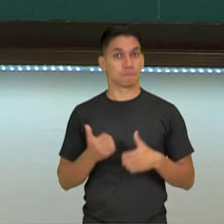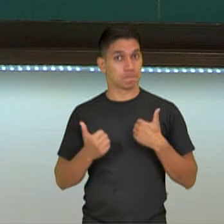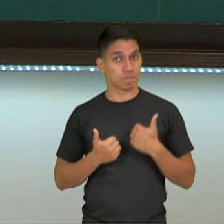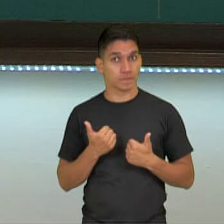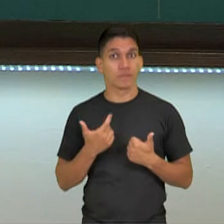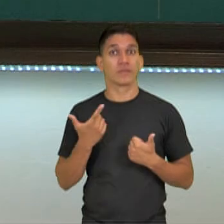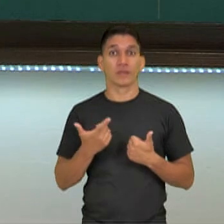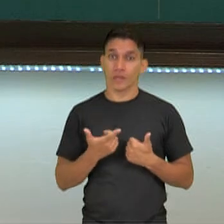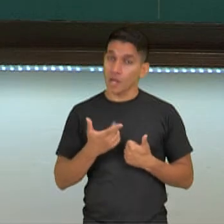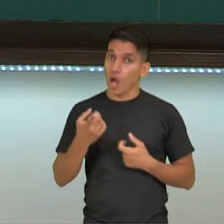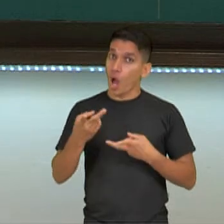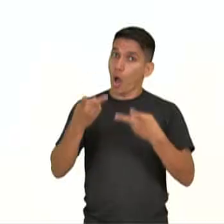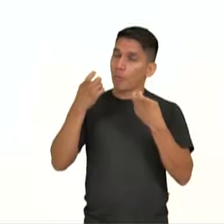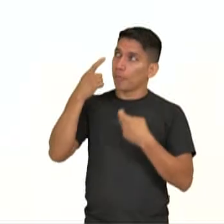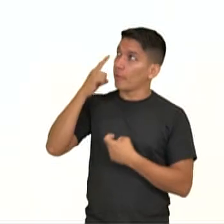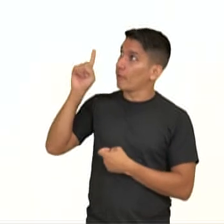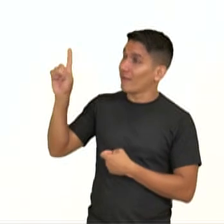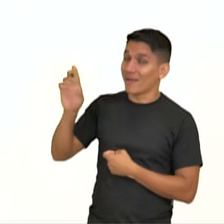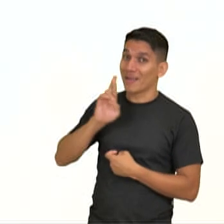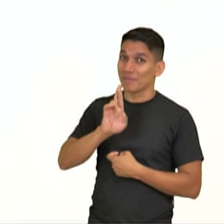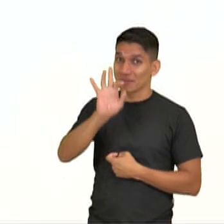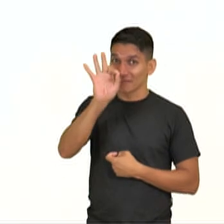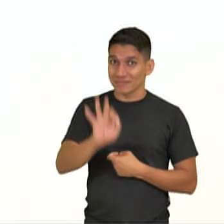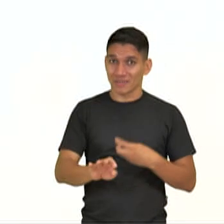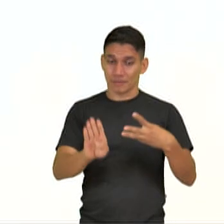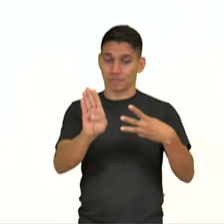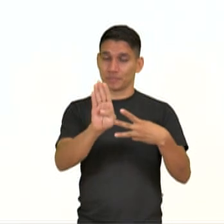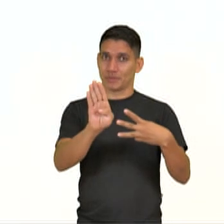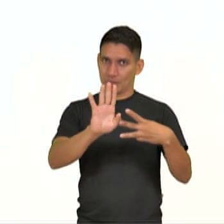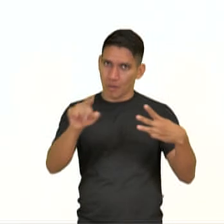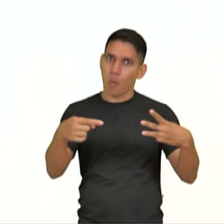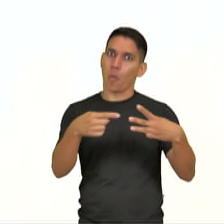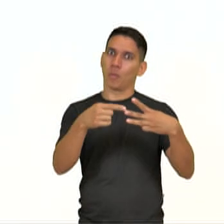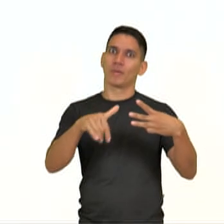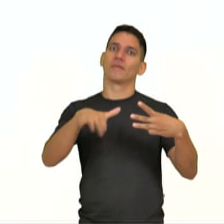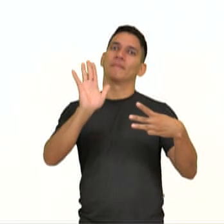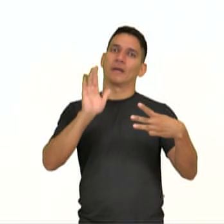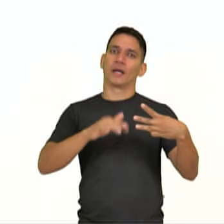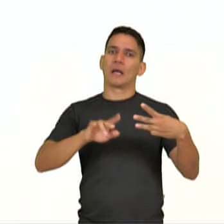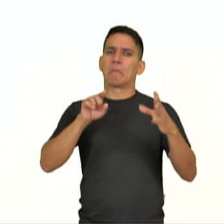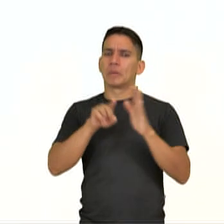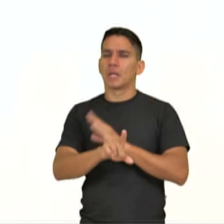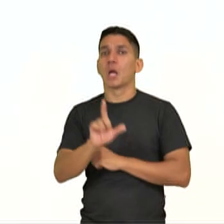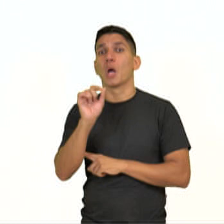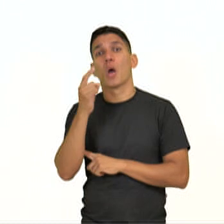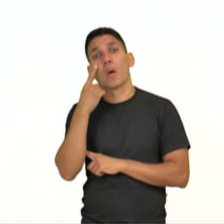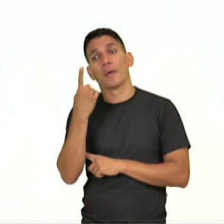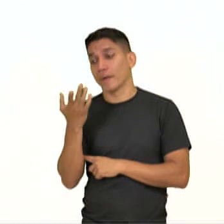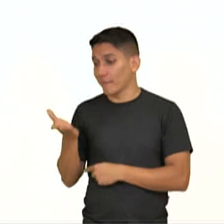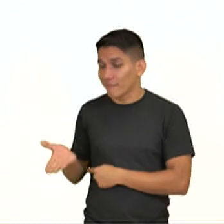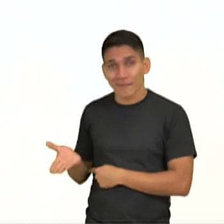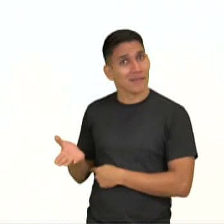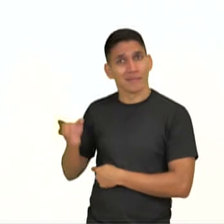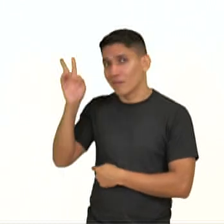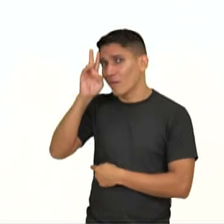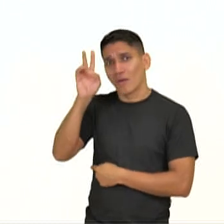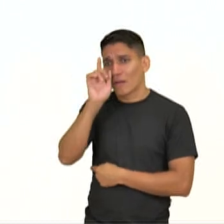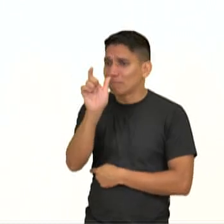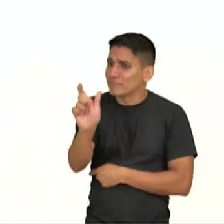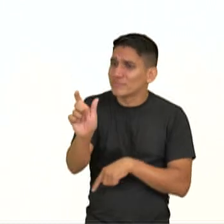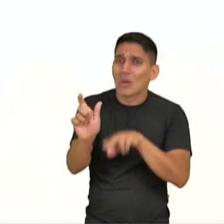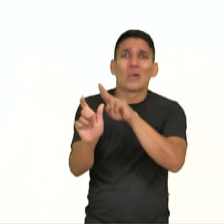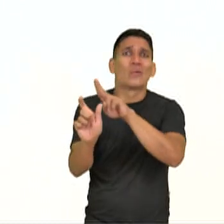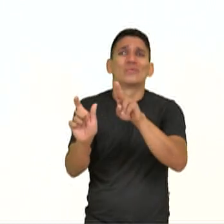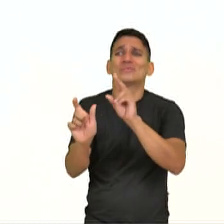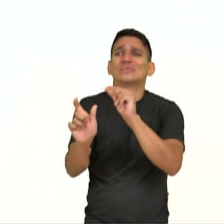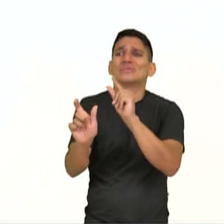Então, pessoal, observem lá que a letra B é a que corresponde mais com o nosso enunciado, né? Porque ele não se lembra o nome do